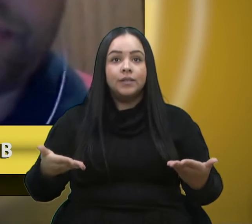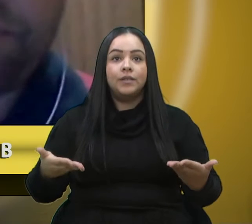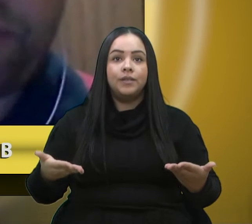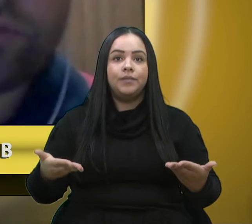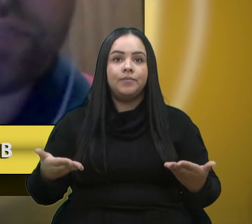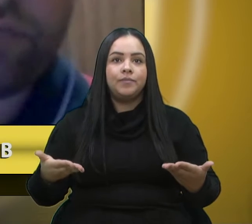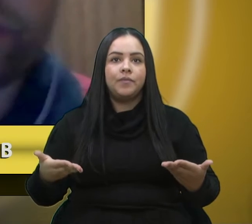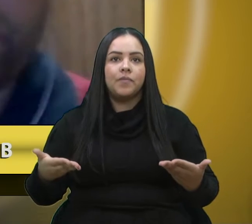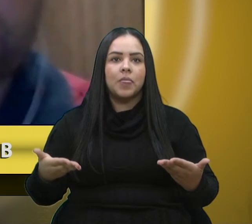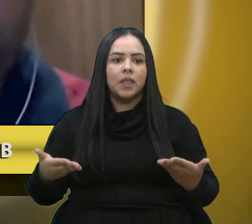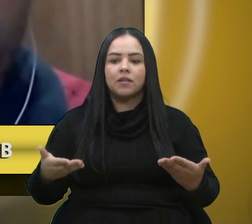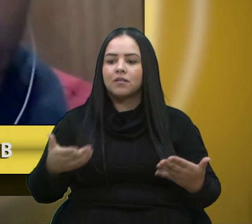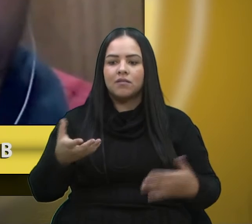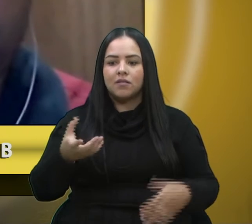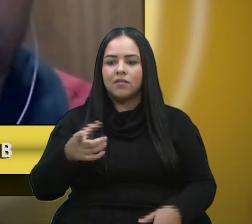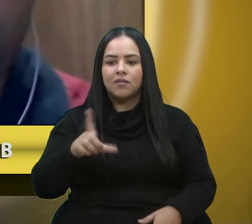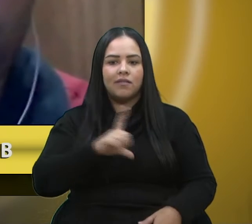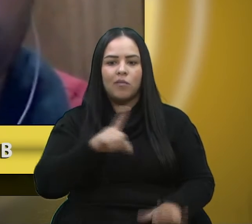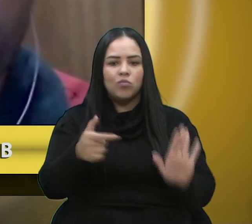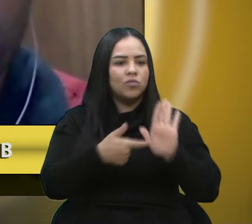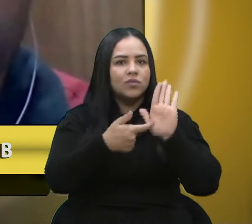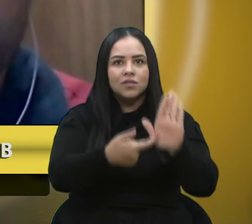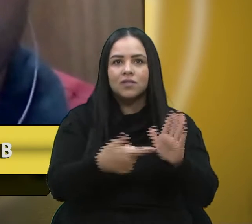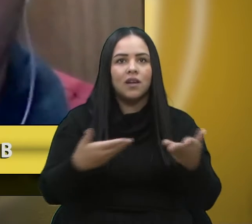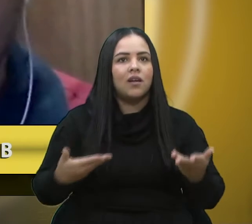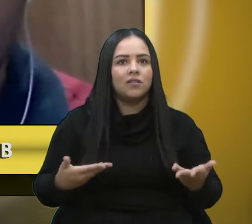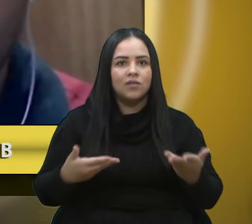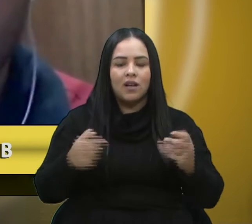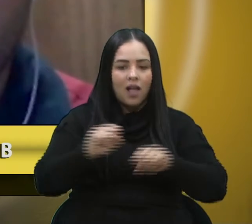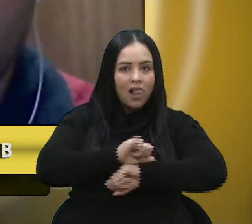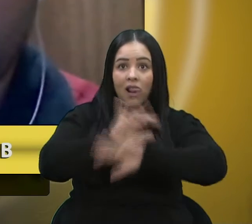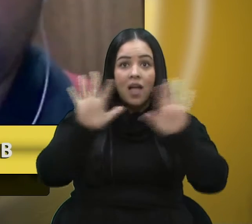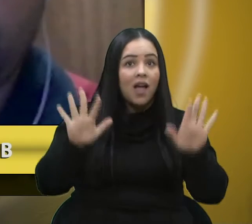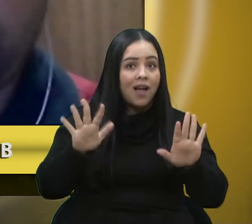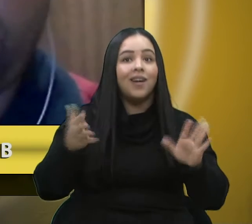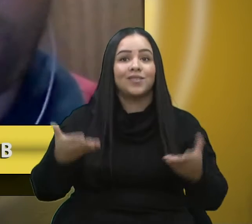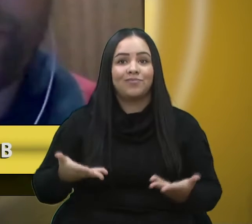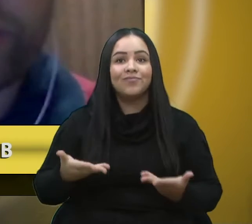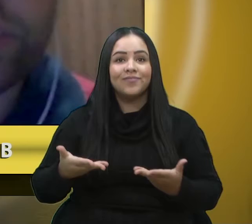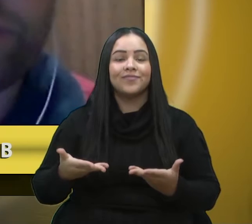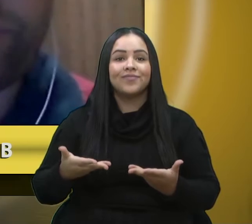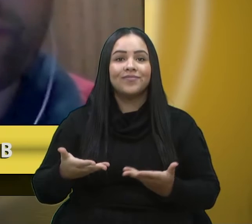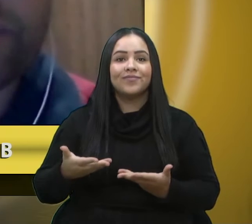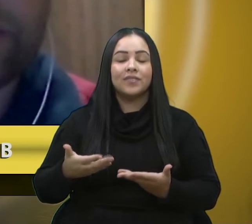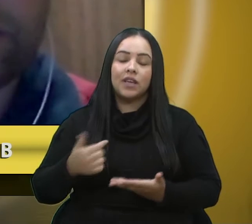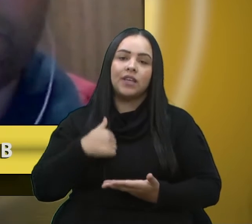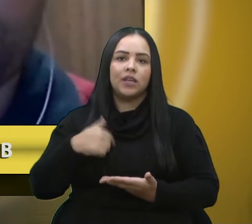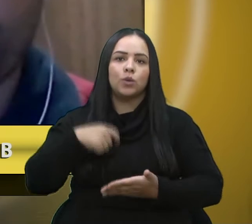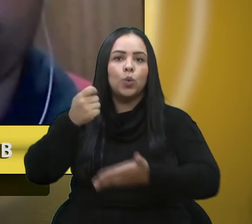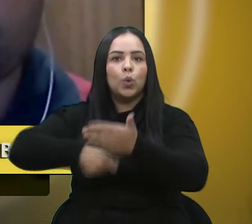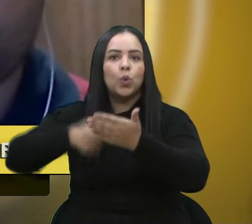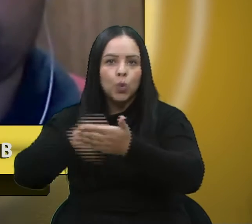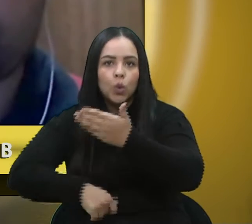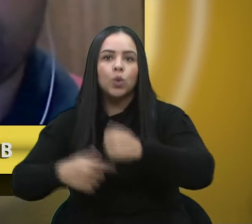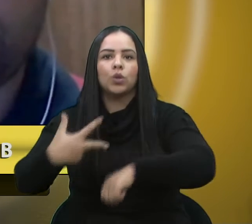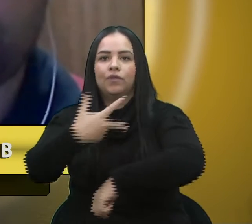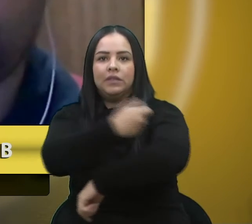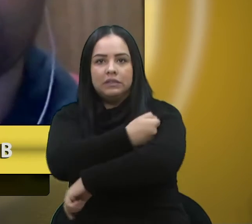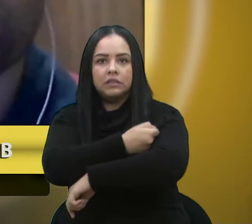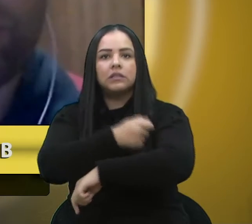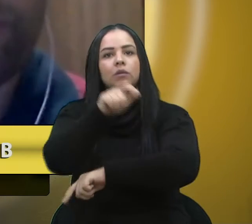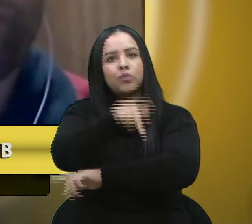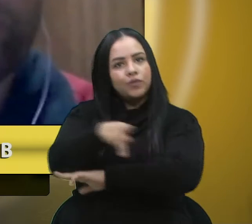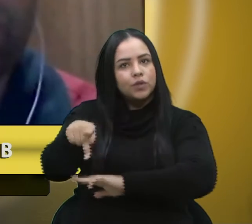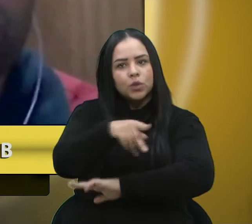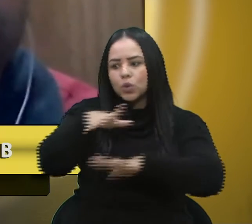tá mais do que evidente essa situação, tá mais do que evidente. E eu, inclusive, é óbvio que a gente defende a vacinação para professores e todo o